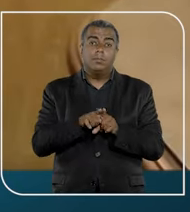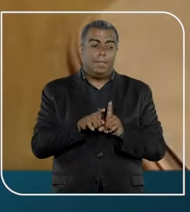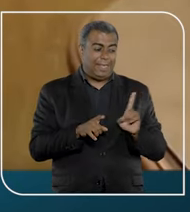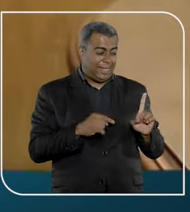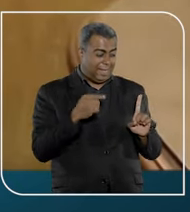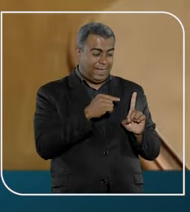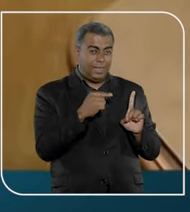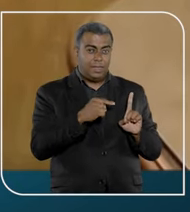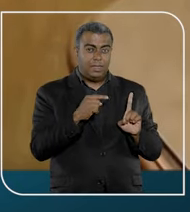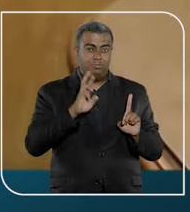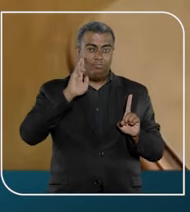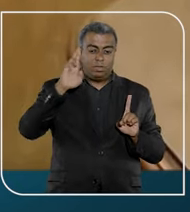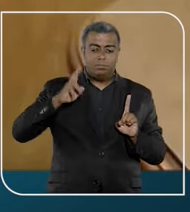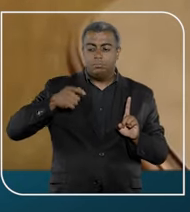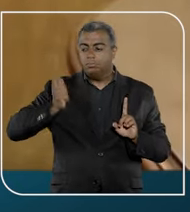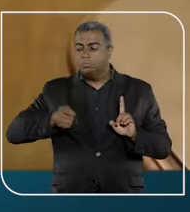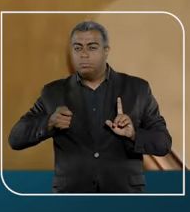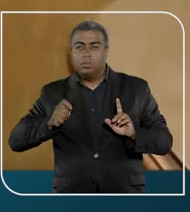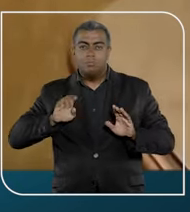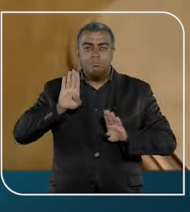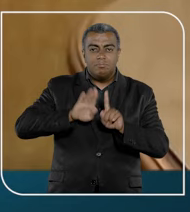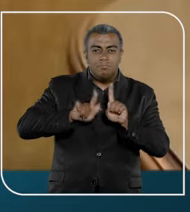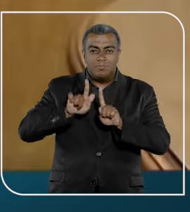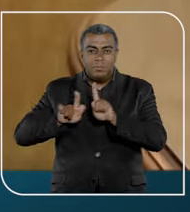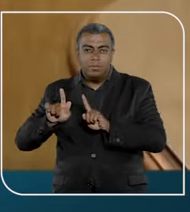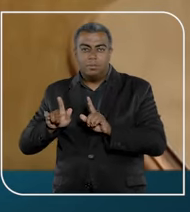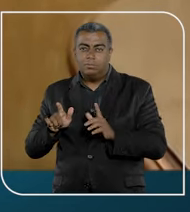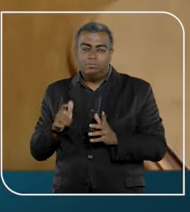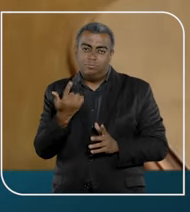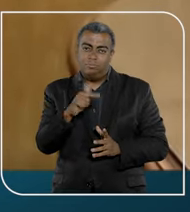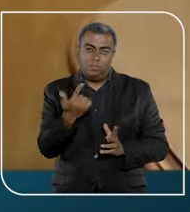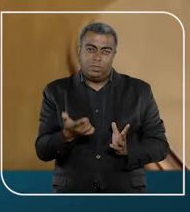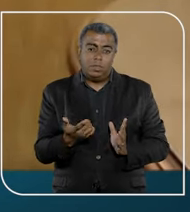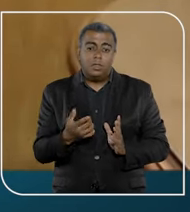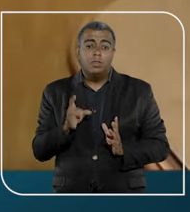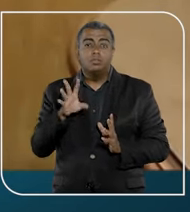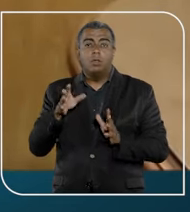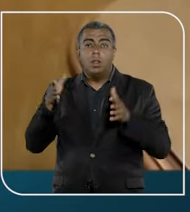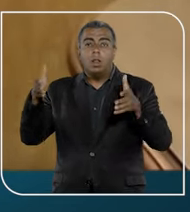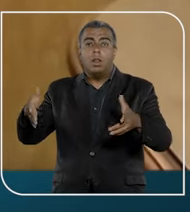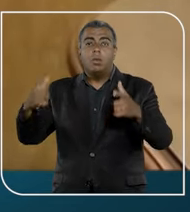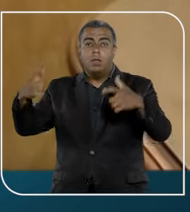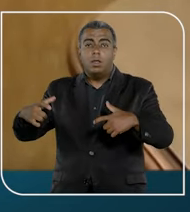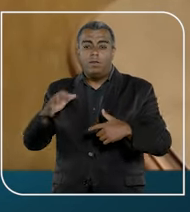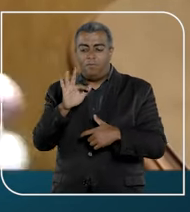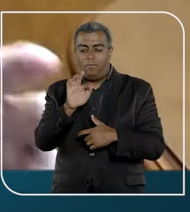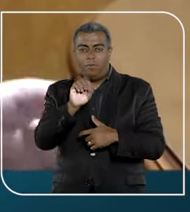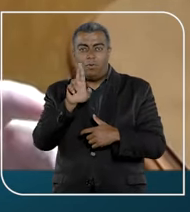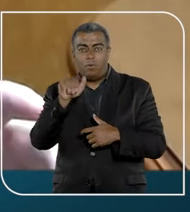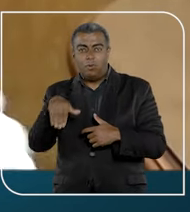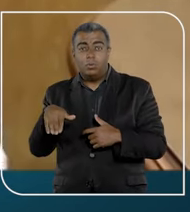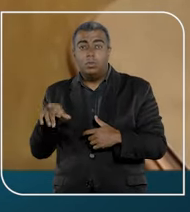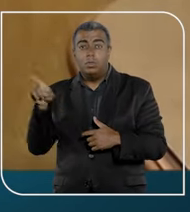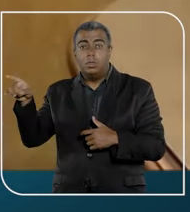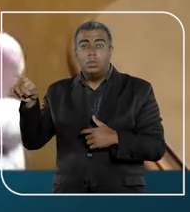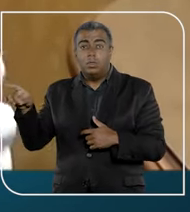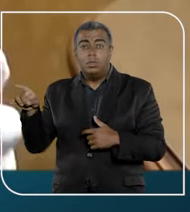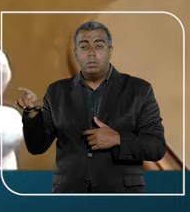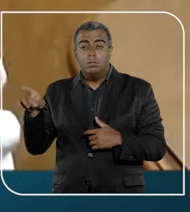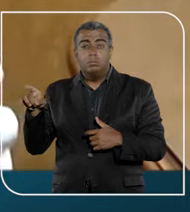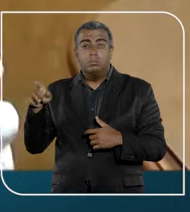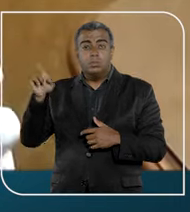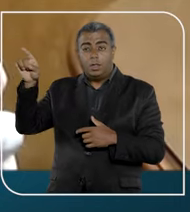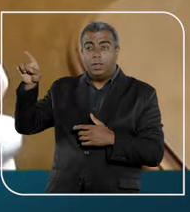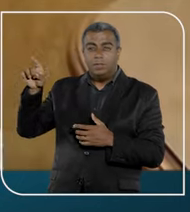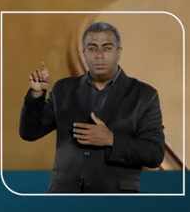previsão também do leiloeiro, tá? O leilão era feito no átrio do fórum por um oficial